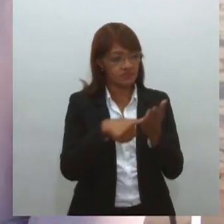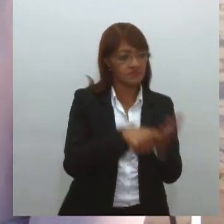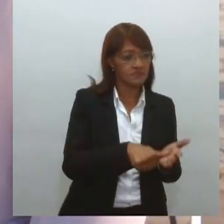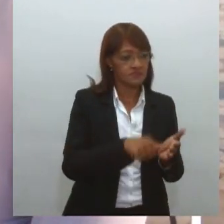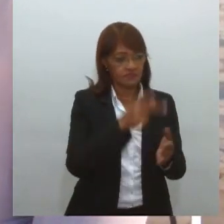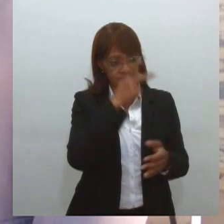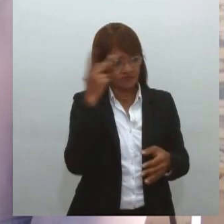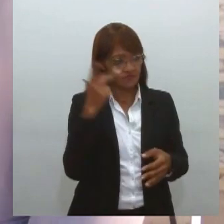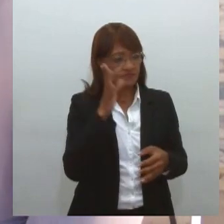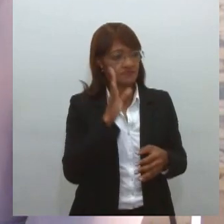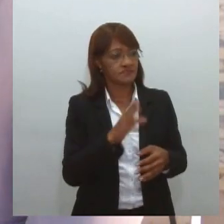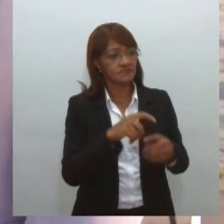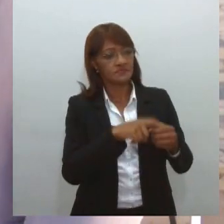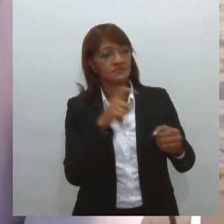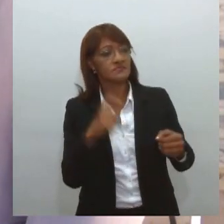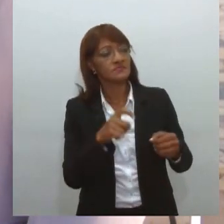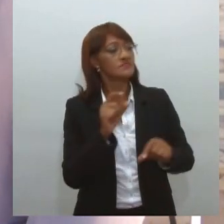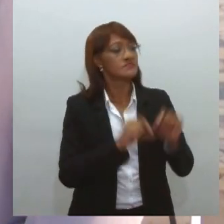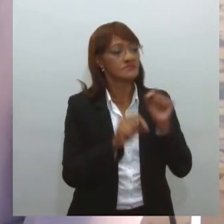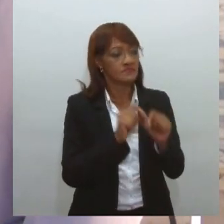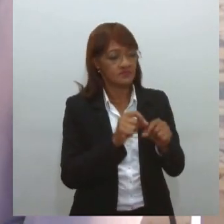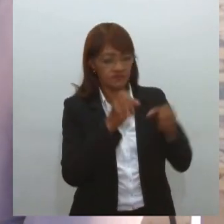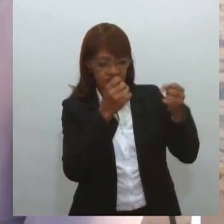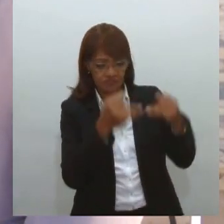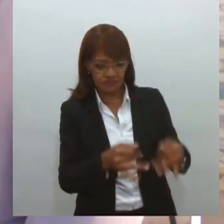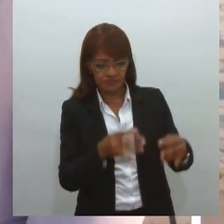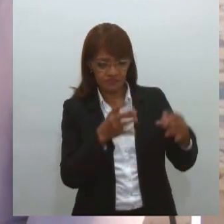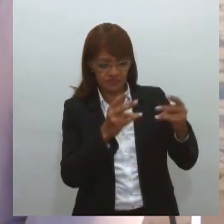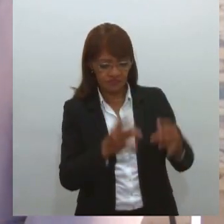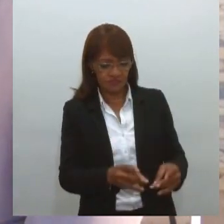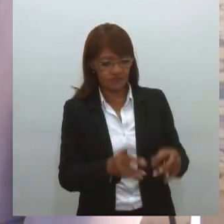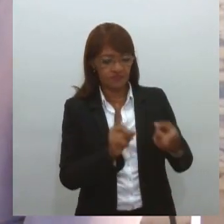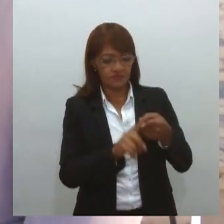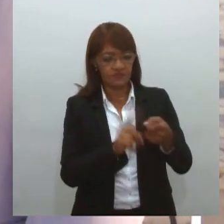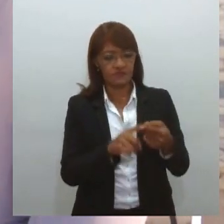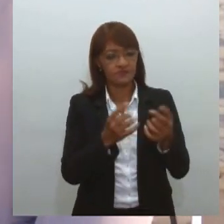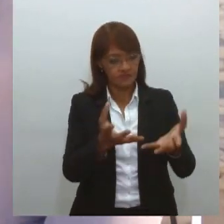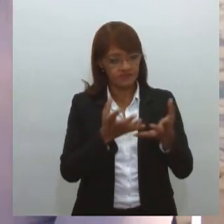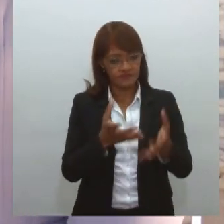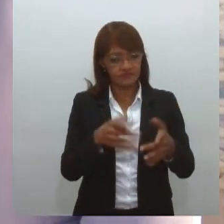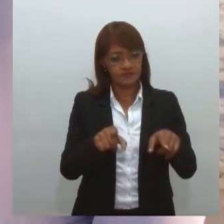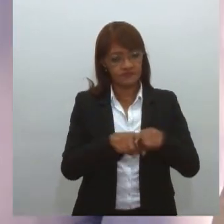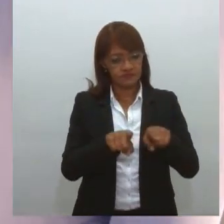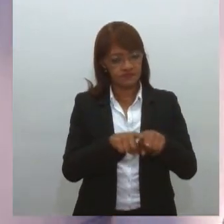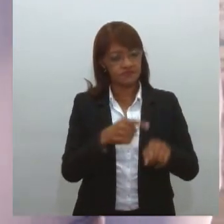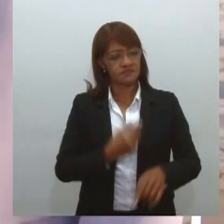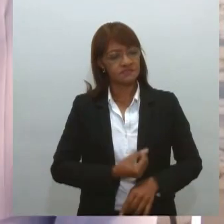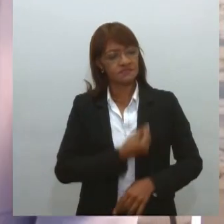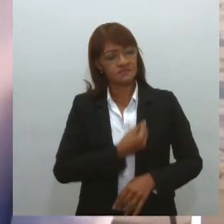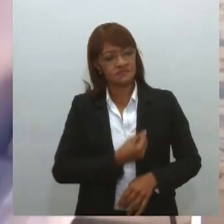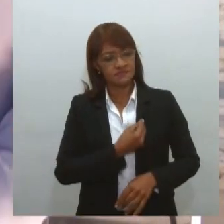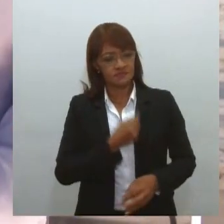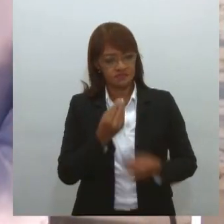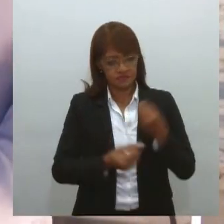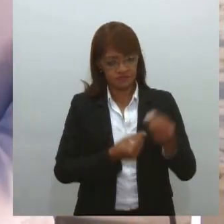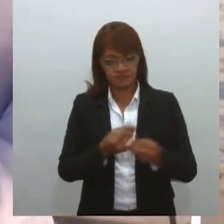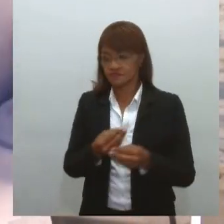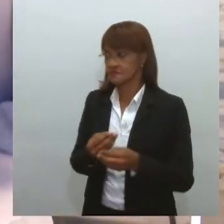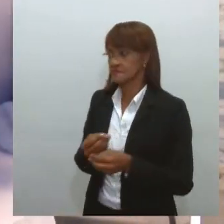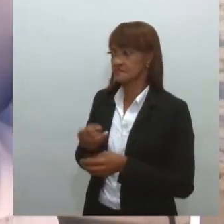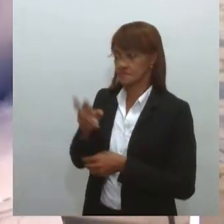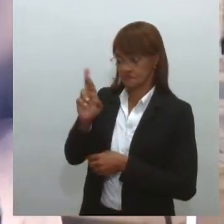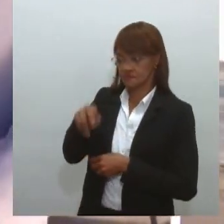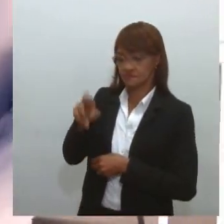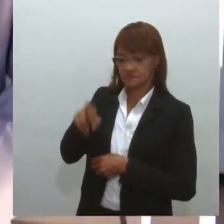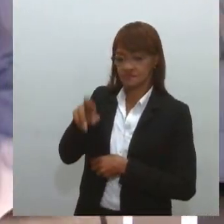algum partido. E é bom ressaltar também que também para aquelas pessoas que querem, né, participar, né, desse pleito. Exatamente. Esses prazos